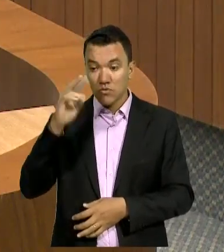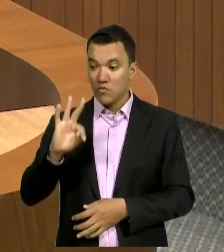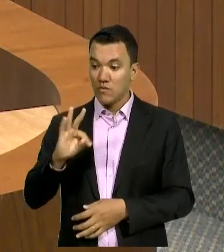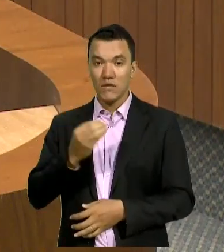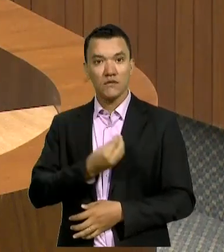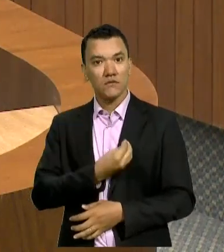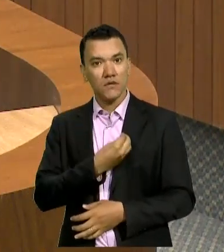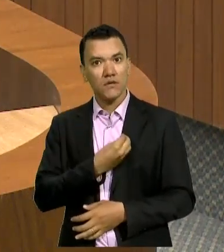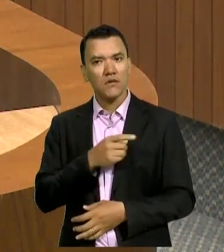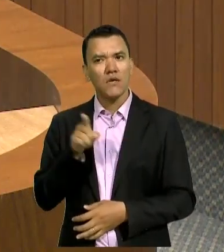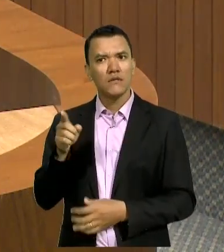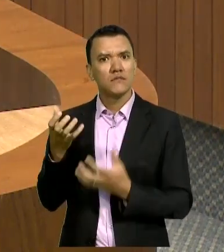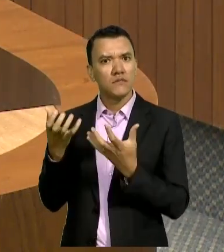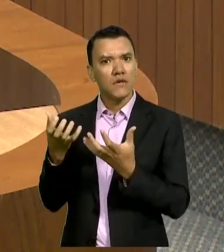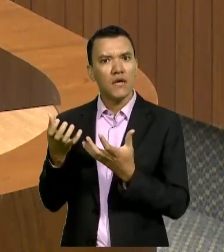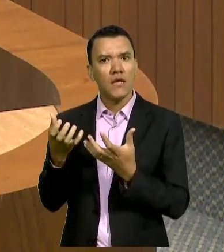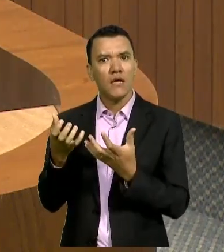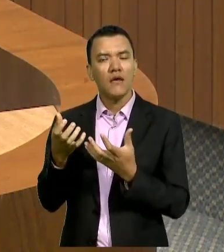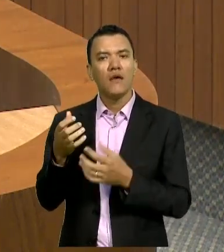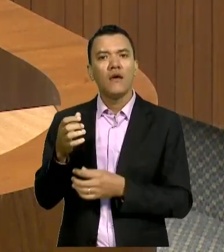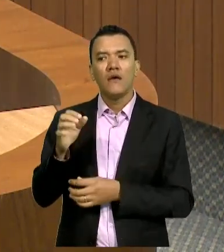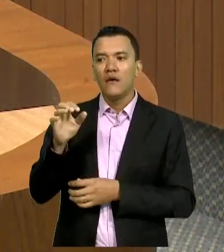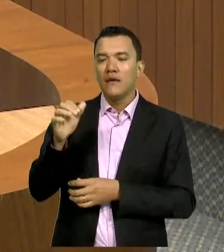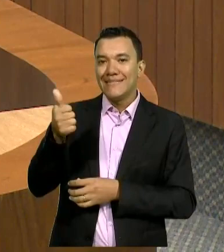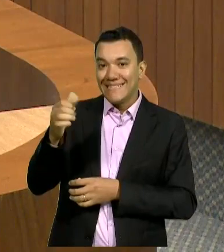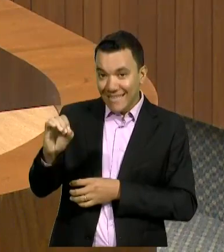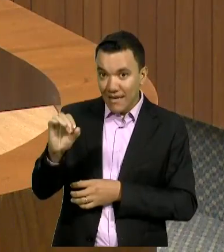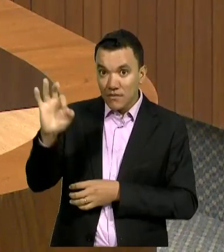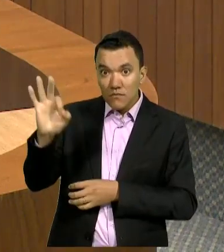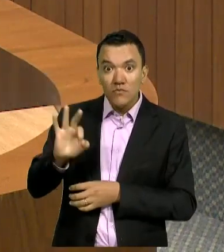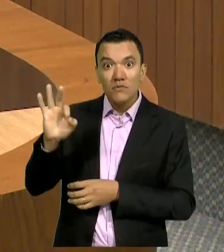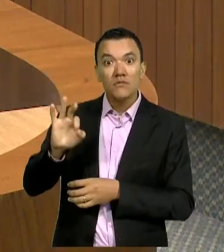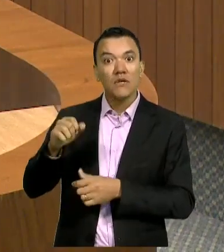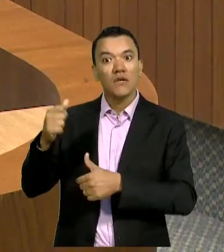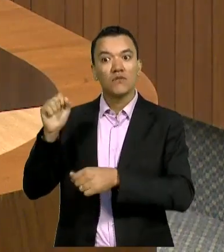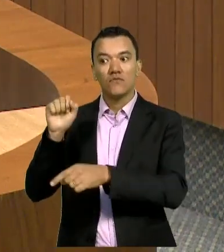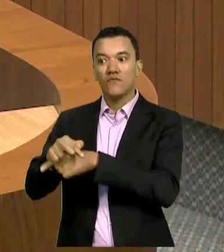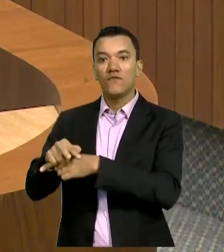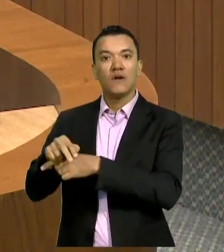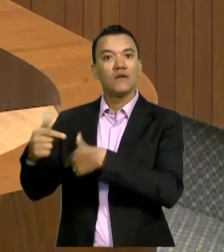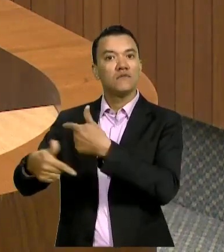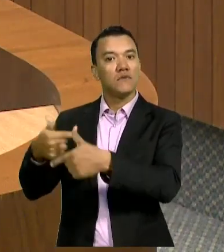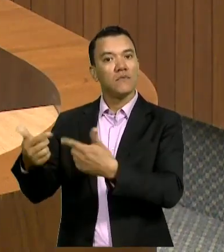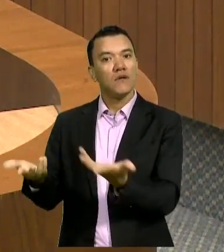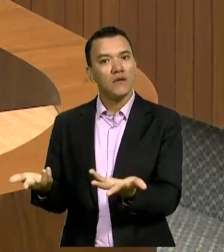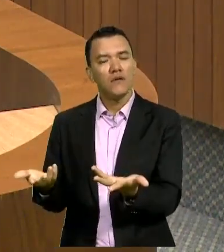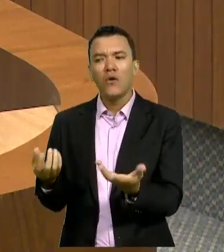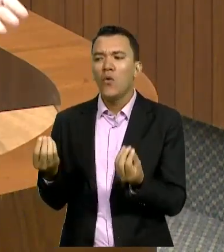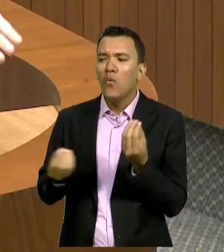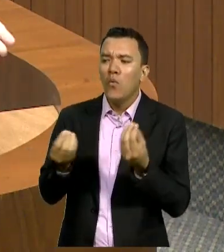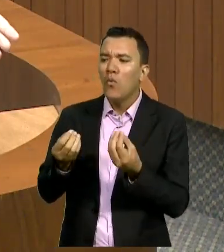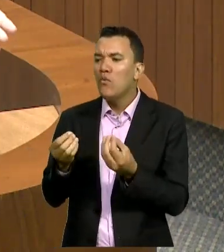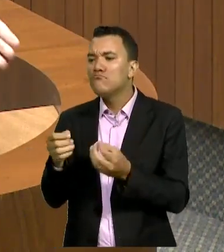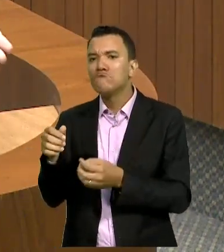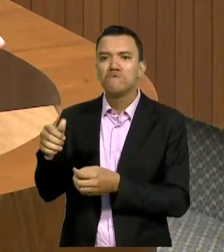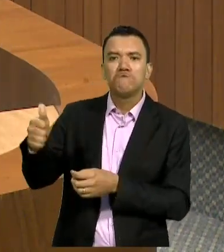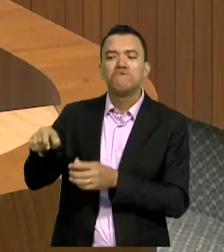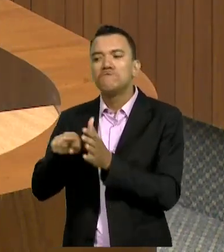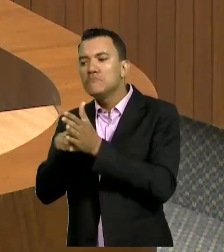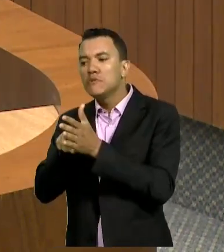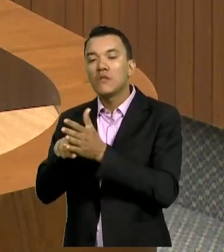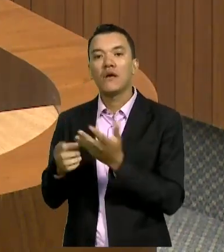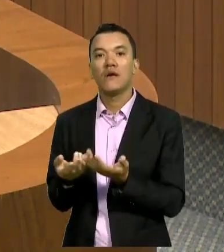dos empregos. Agora imagina como vai ser a fiscalização disso e como fica a pessoa do